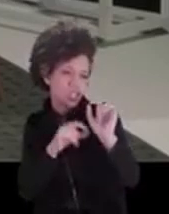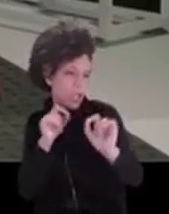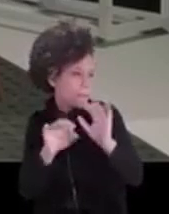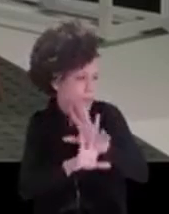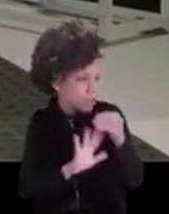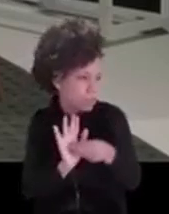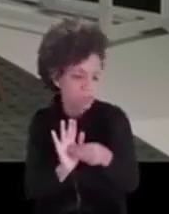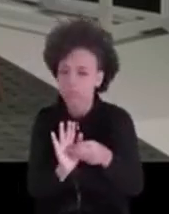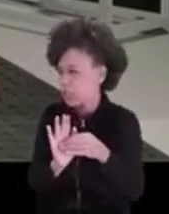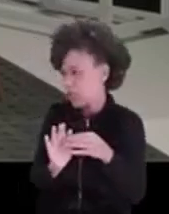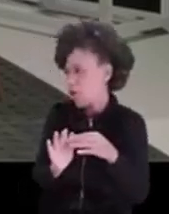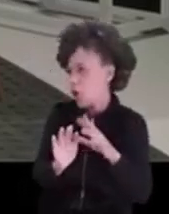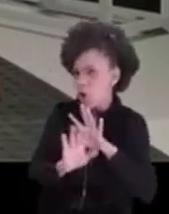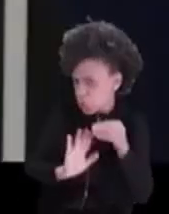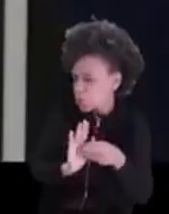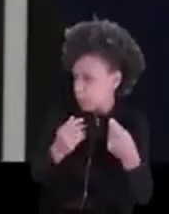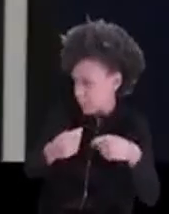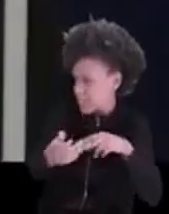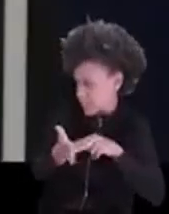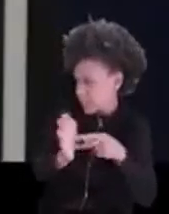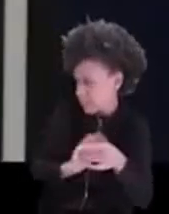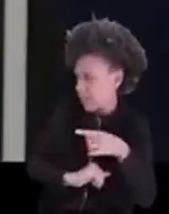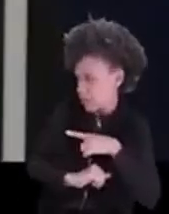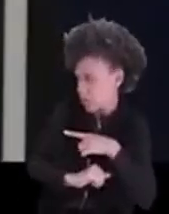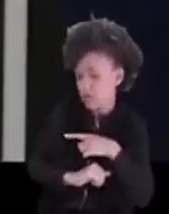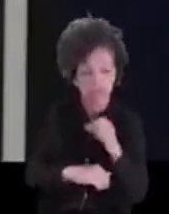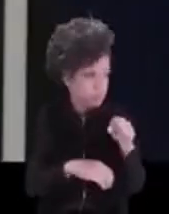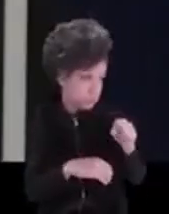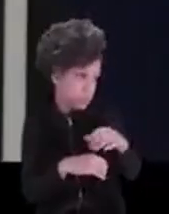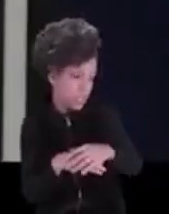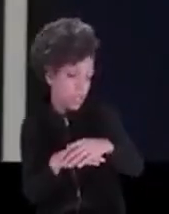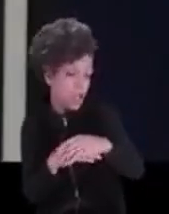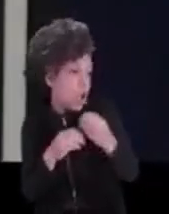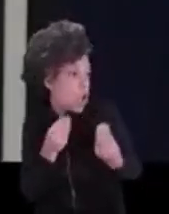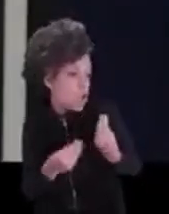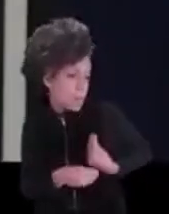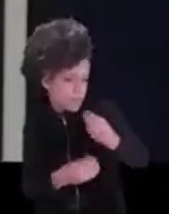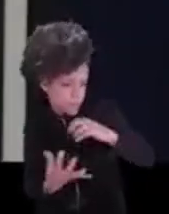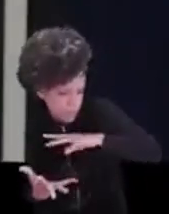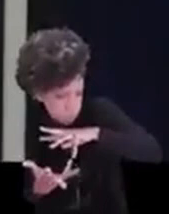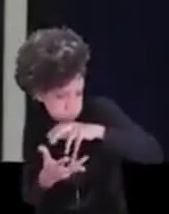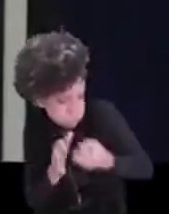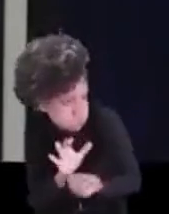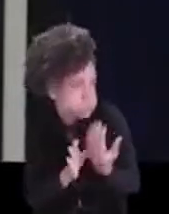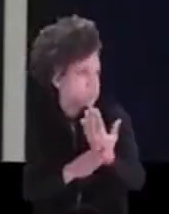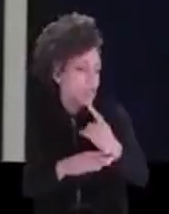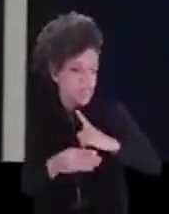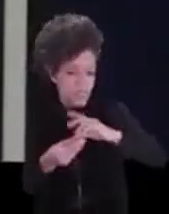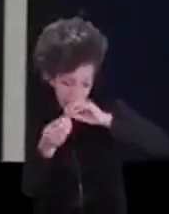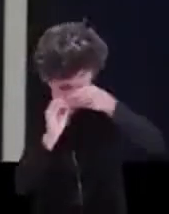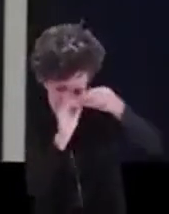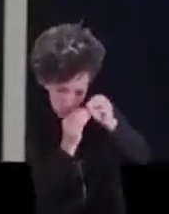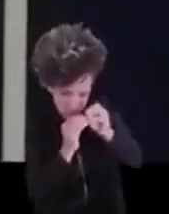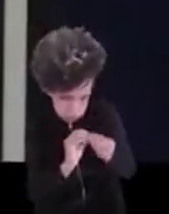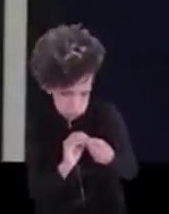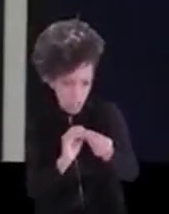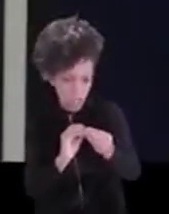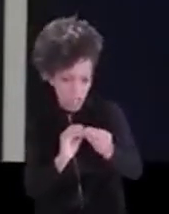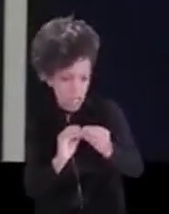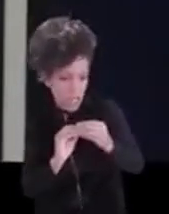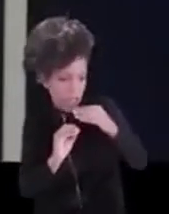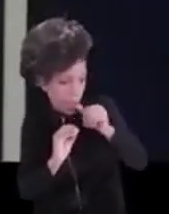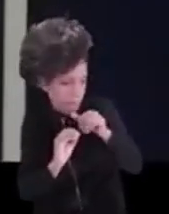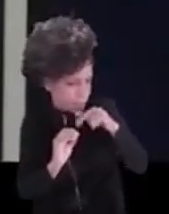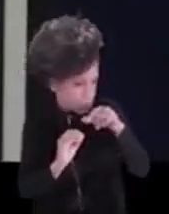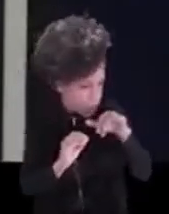então vai fazer um sentido exatamente a como que a vida surgiu na terra por a gente sabe cara teve lá as coisinhas do ter mais aí o o